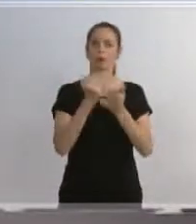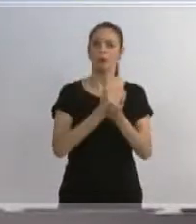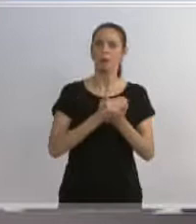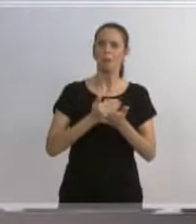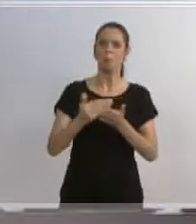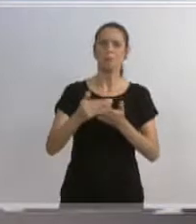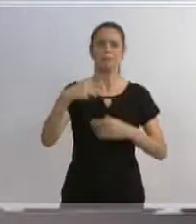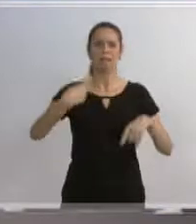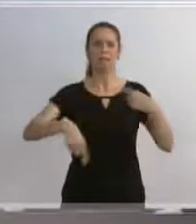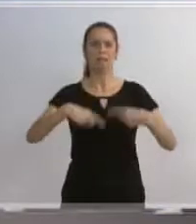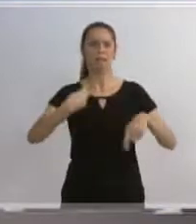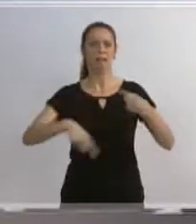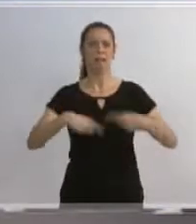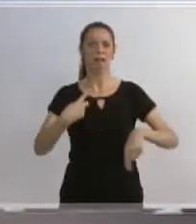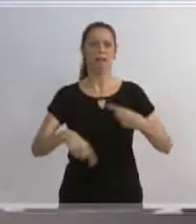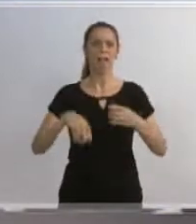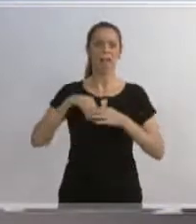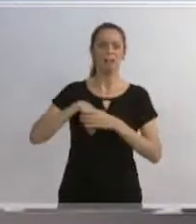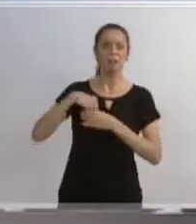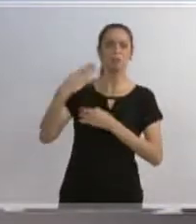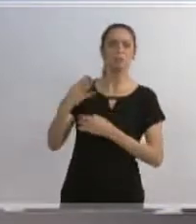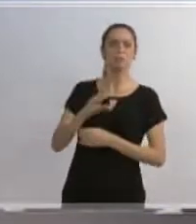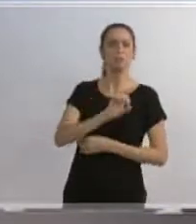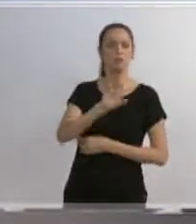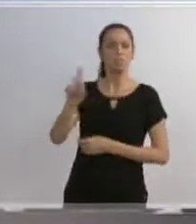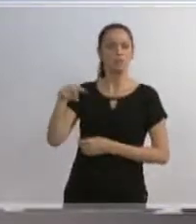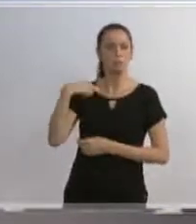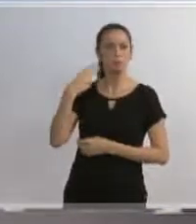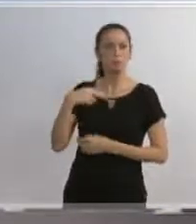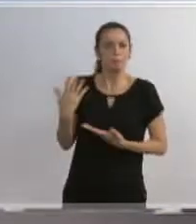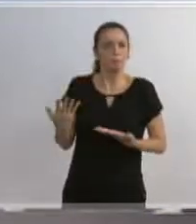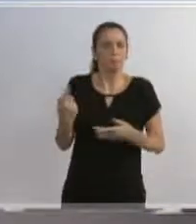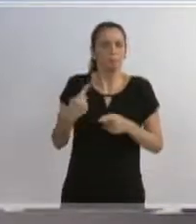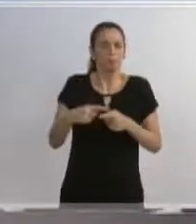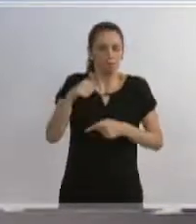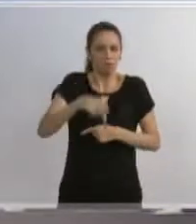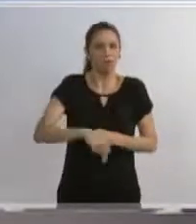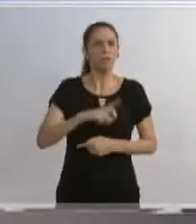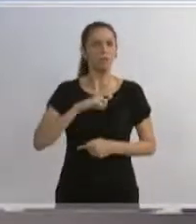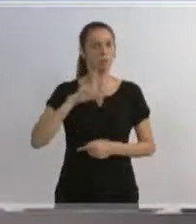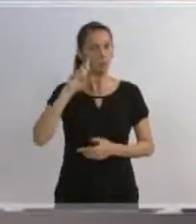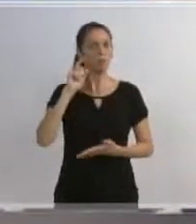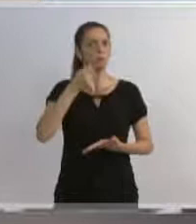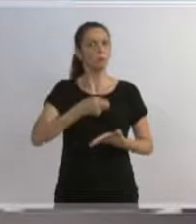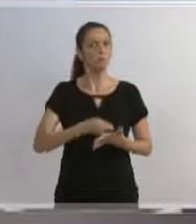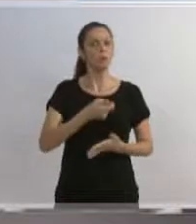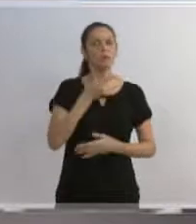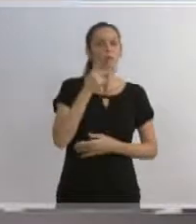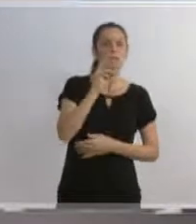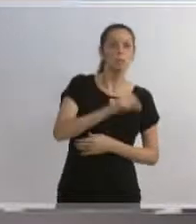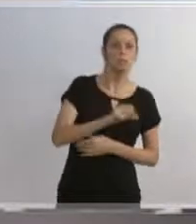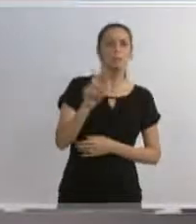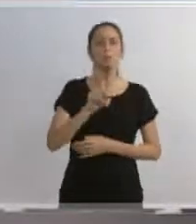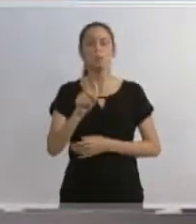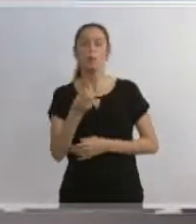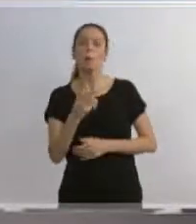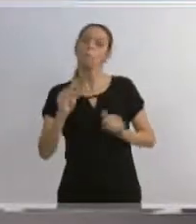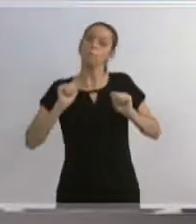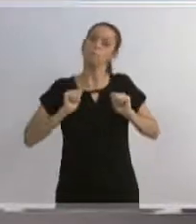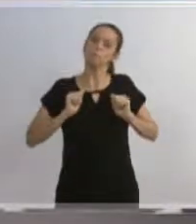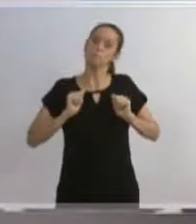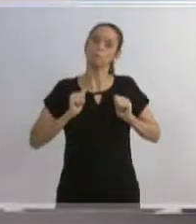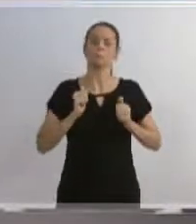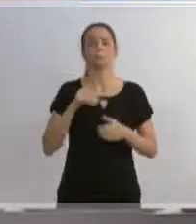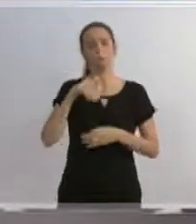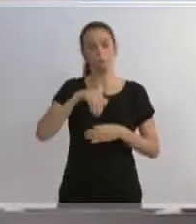contra a atitude ou a votação de qualquer parlamentar, até porque aqui nós temos essa autonomia para votar sim ou não, ou abstenção.